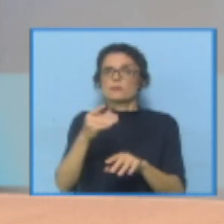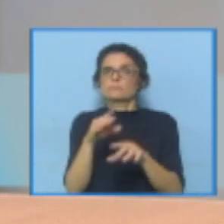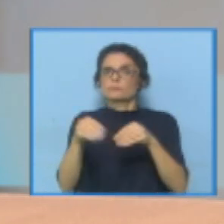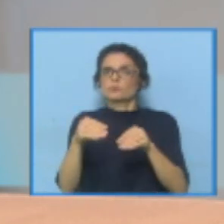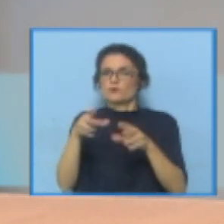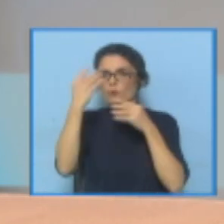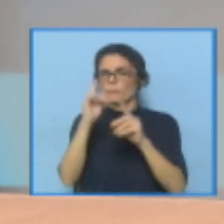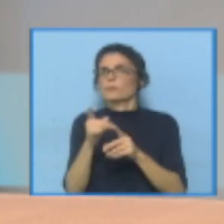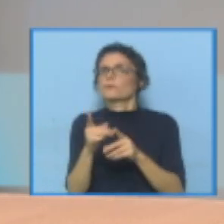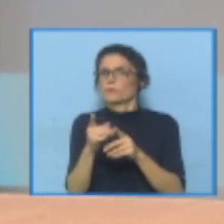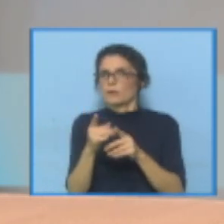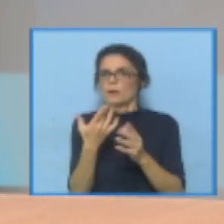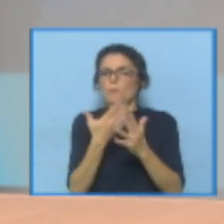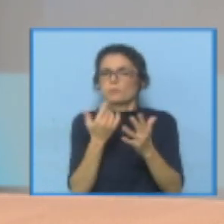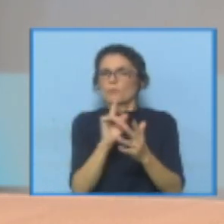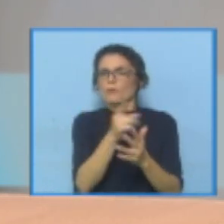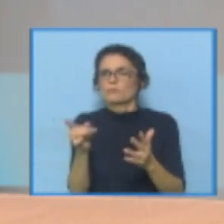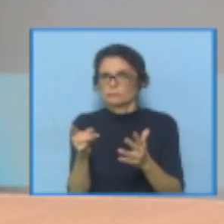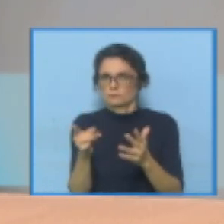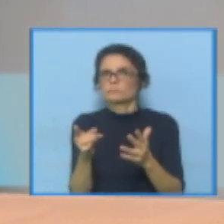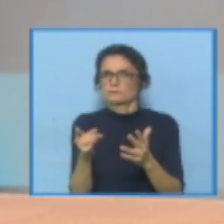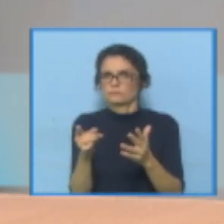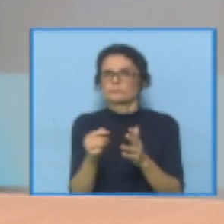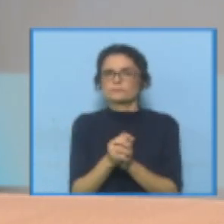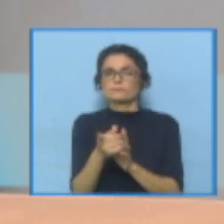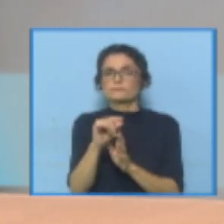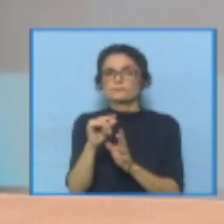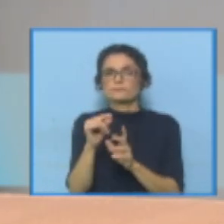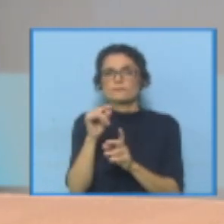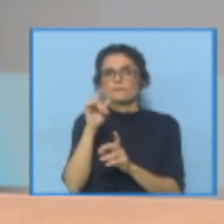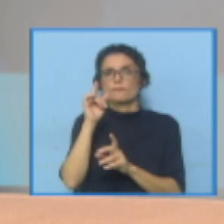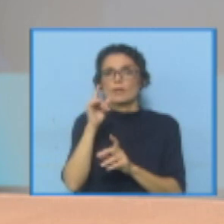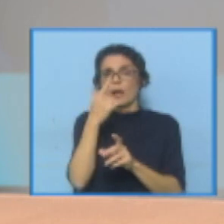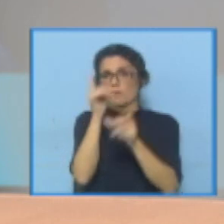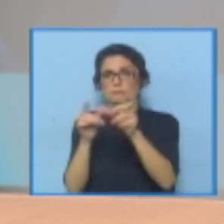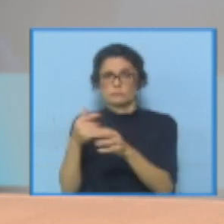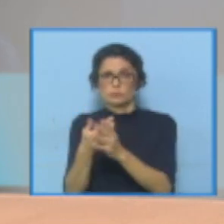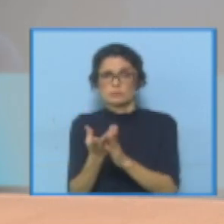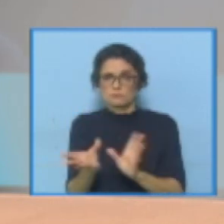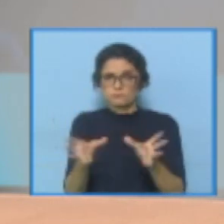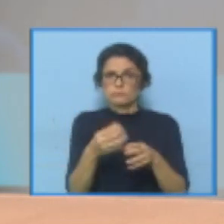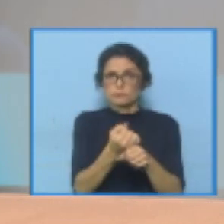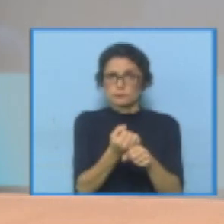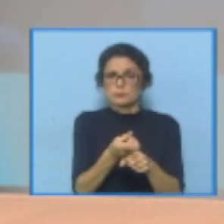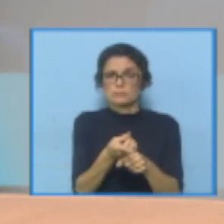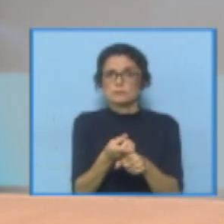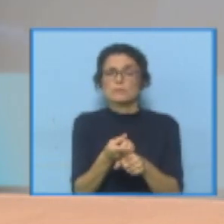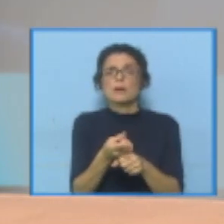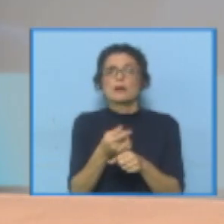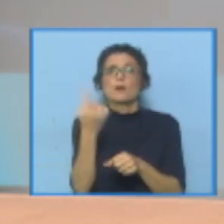que impacto é que estes jogos têm. Contamos aqui com uma série de parceiros muito importantes, desde a Ordem dos